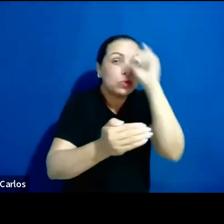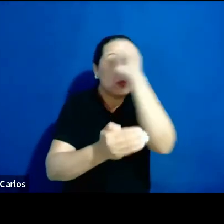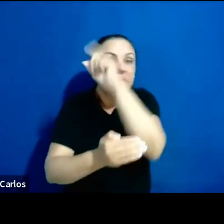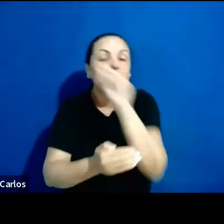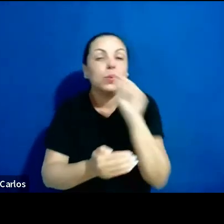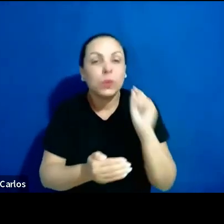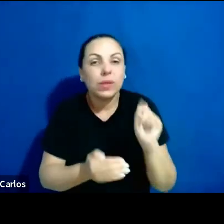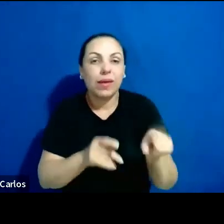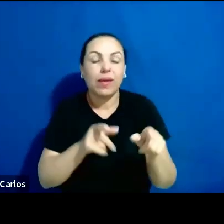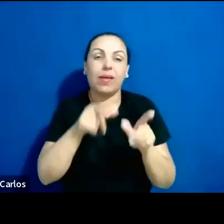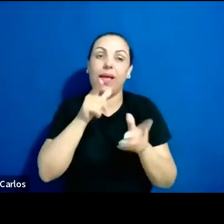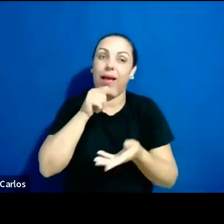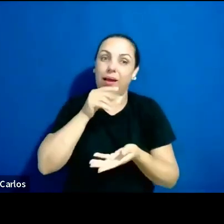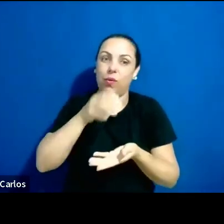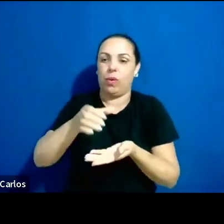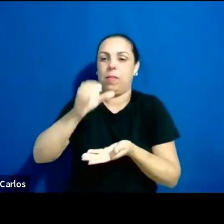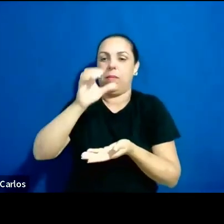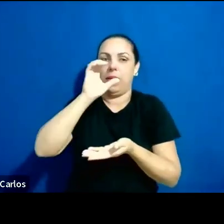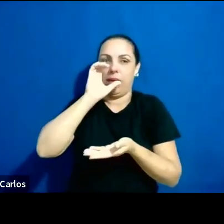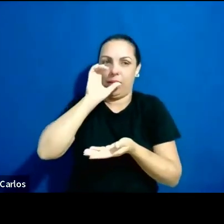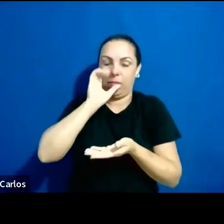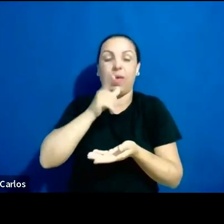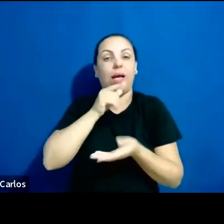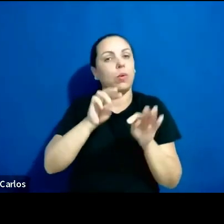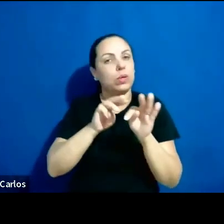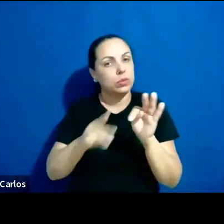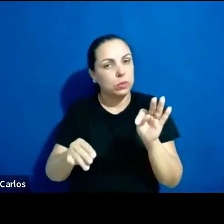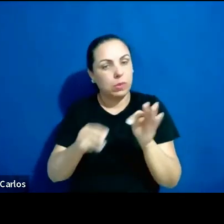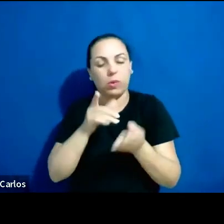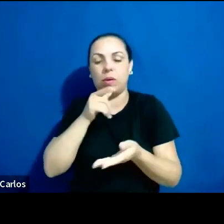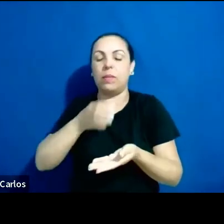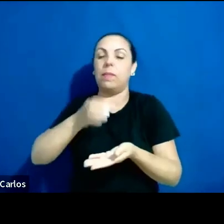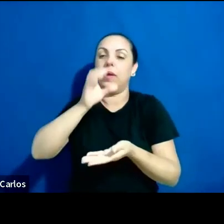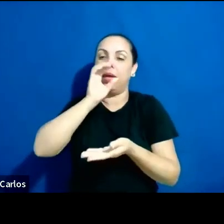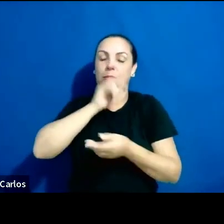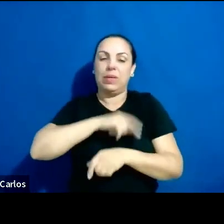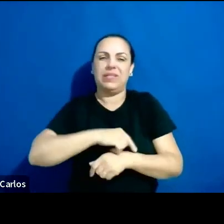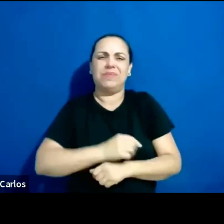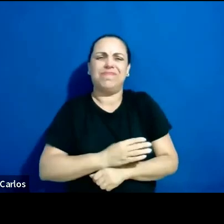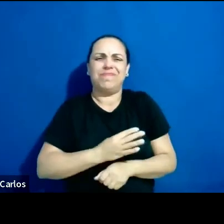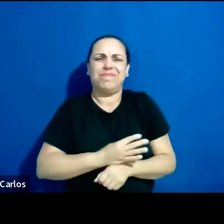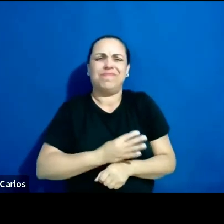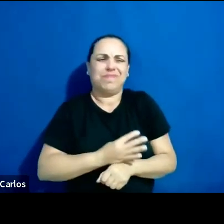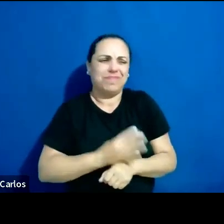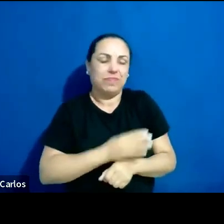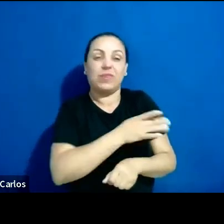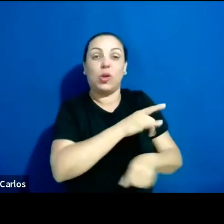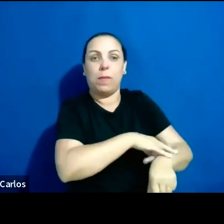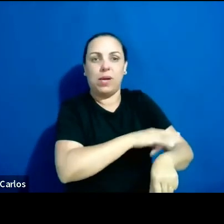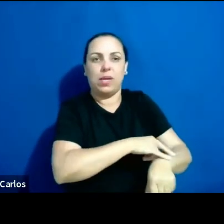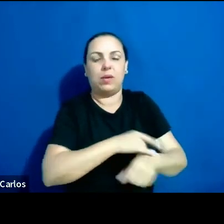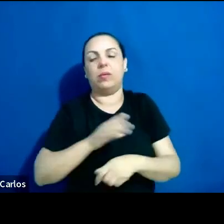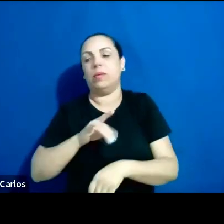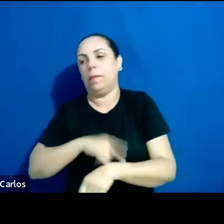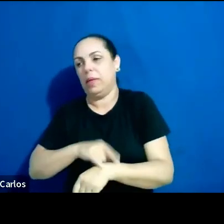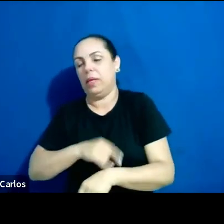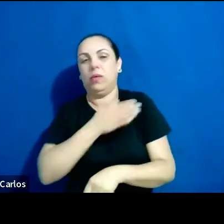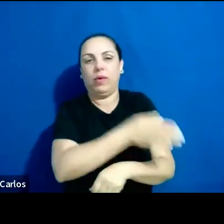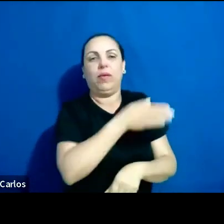Uma informação. O nosso corpo é inteligente. Nosso corpo não é burro.